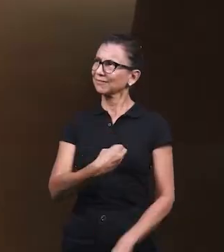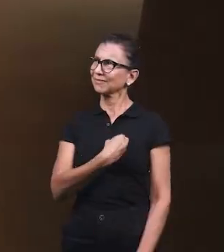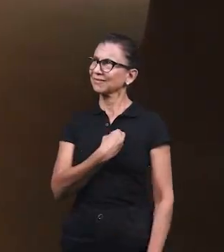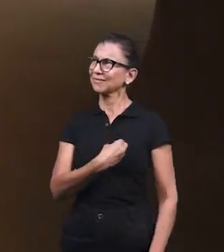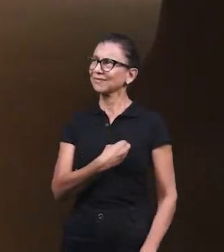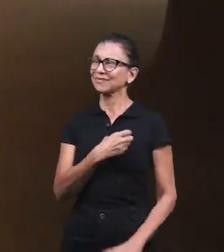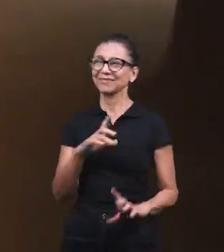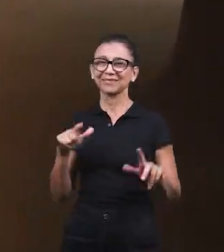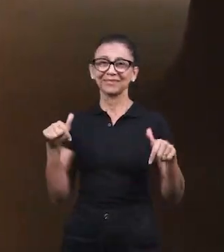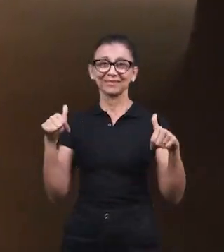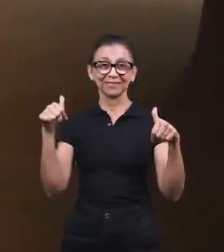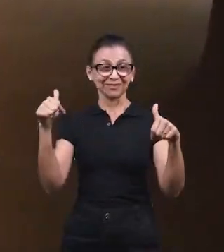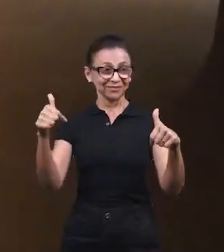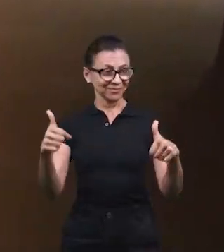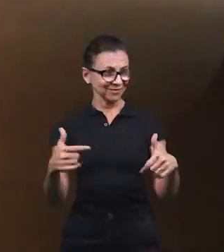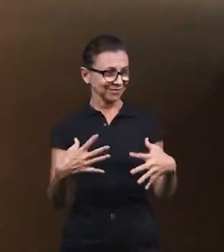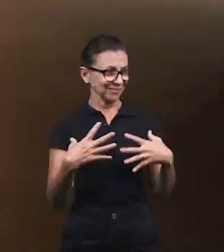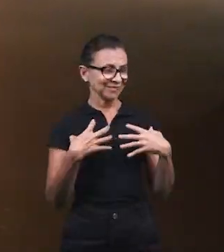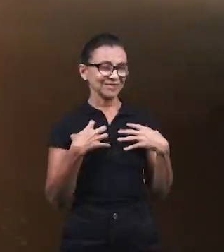Sinto logo ao